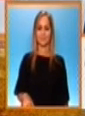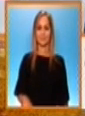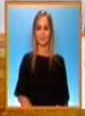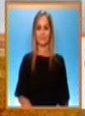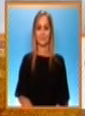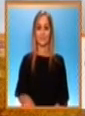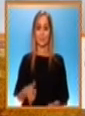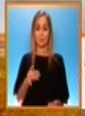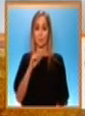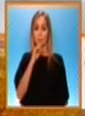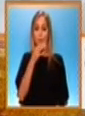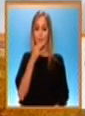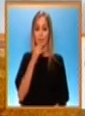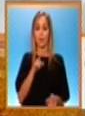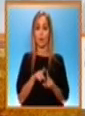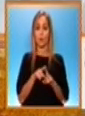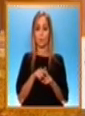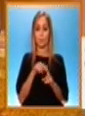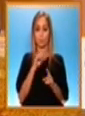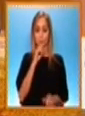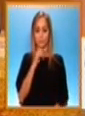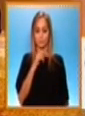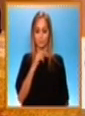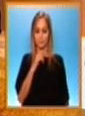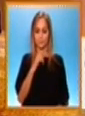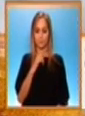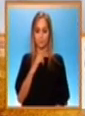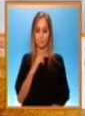Não temos nada, mas podes falar com o Mano, estavas a falar com o teu Mano. Não,